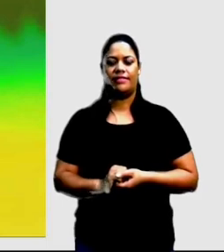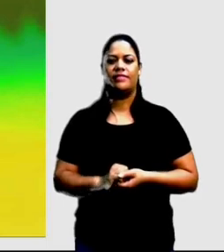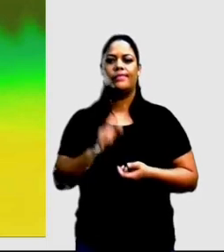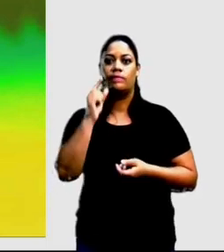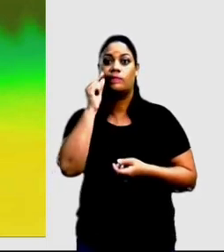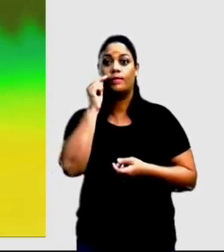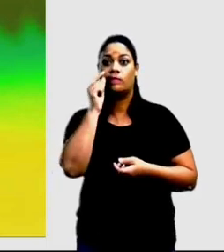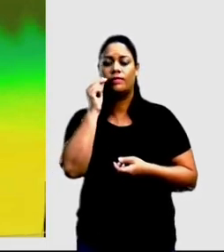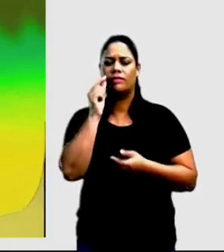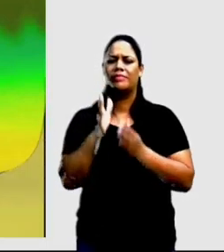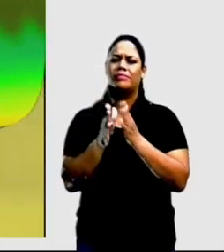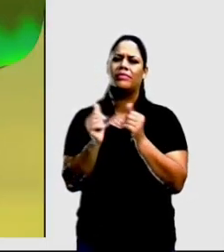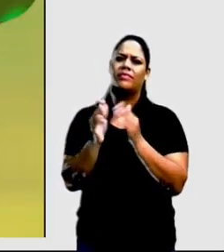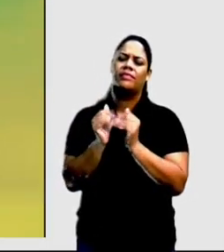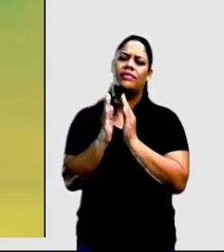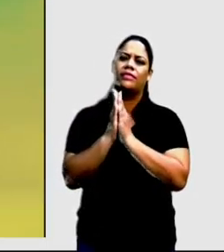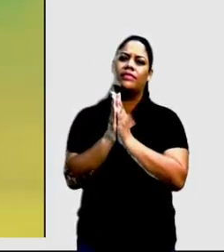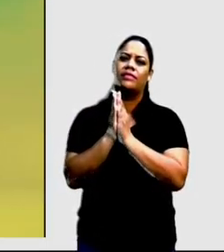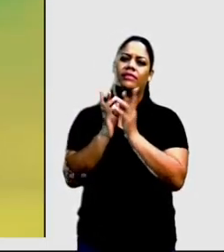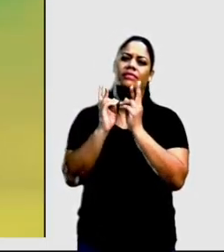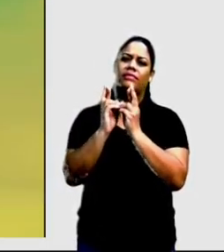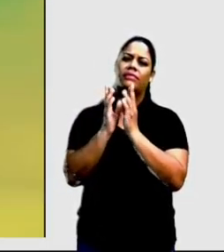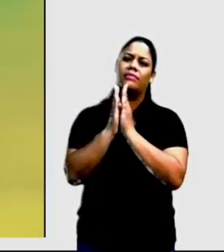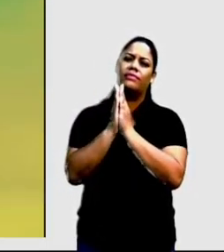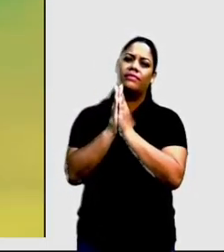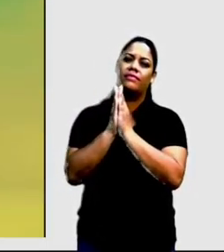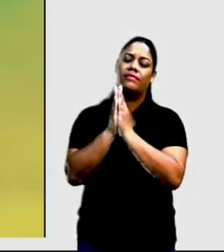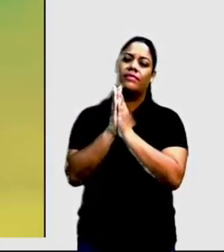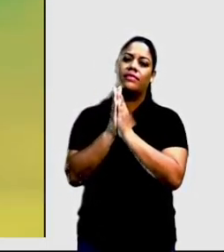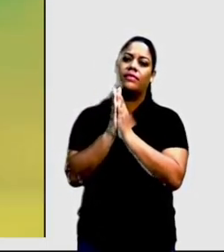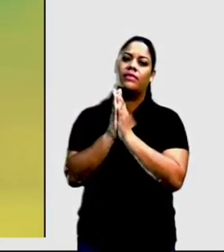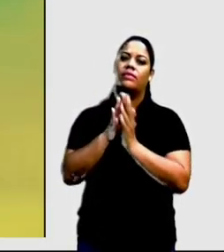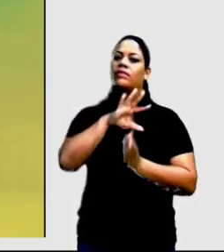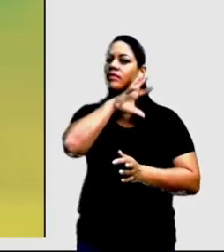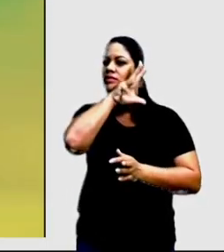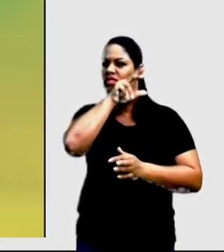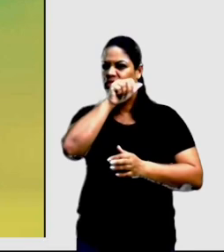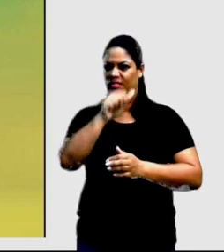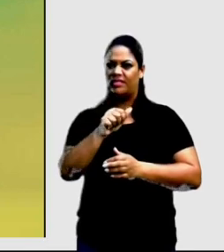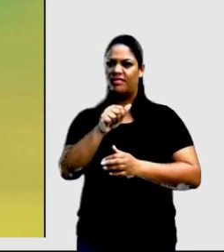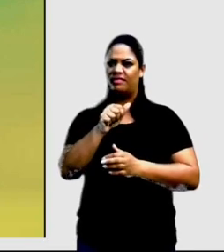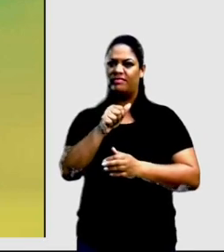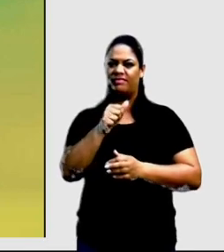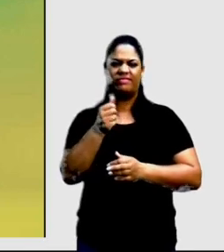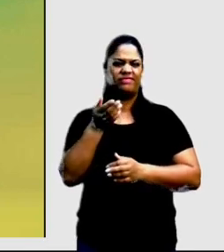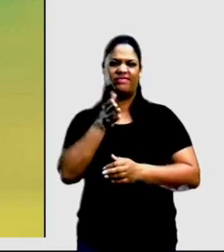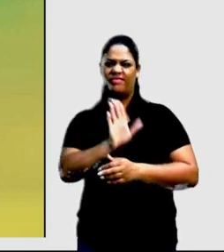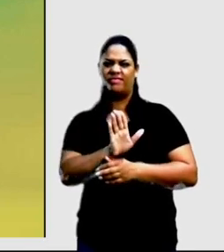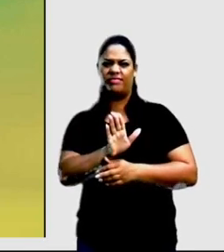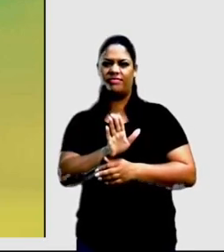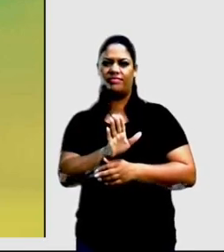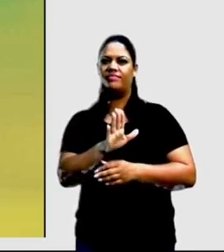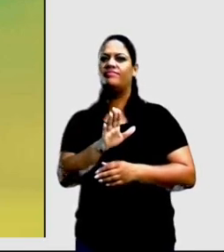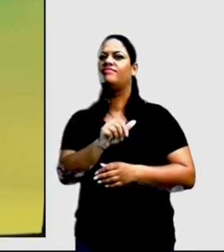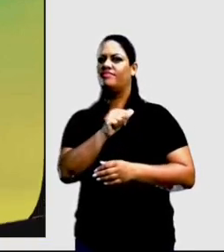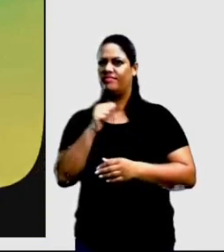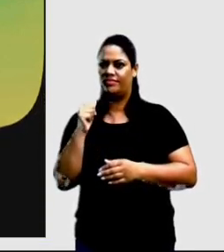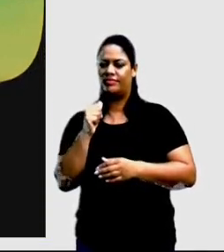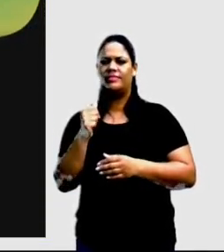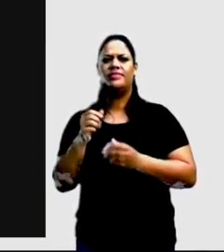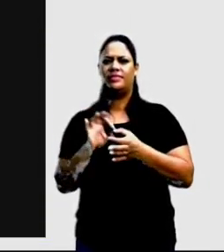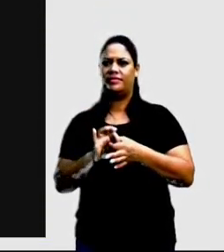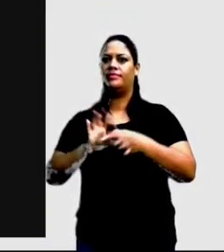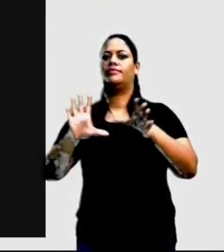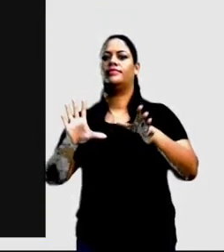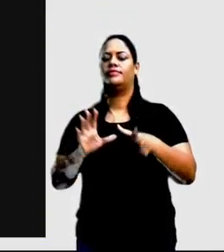ratinho pediu e implorou que o leão desistiu de esmagá-lo e deixou-o ir embora.